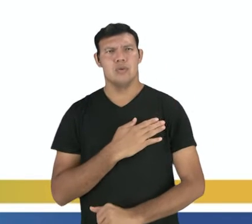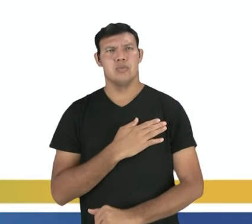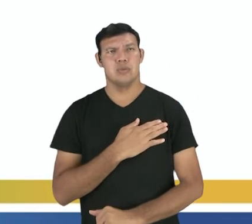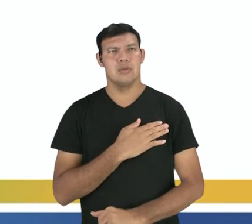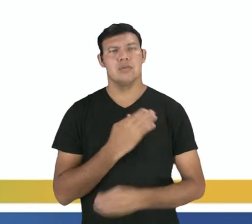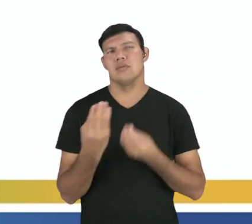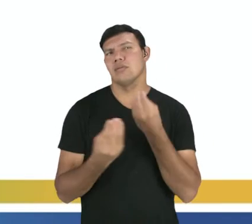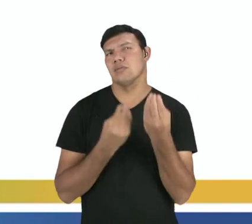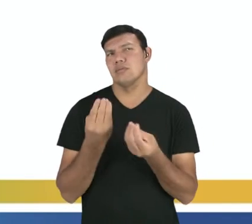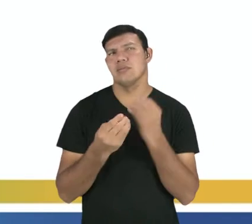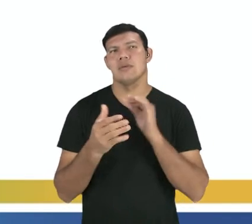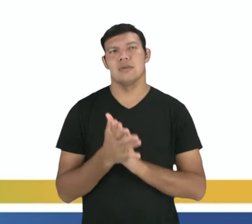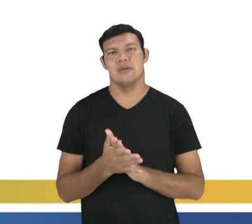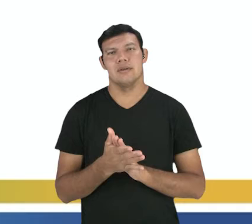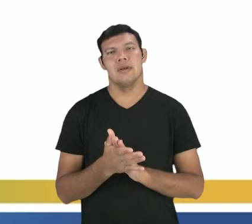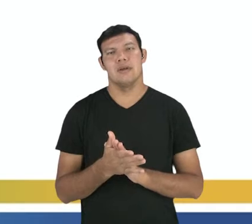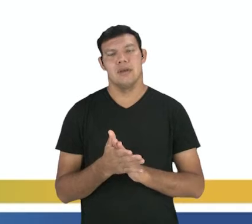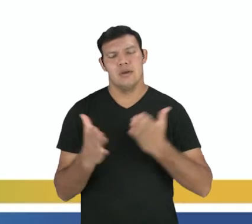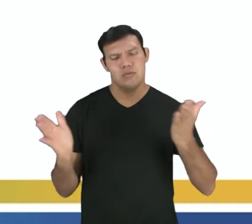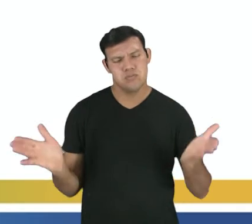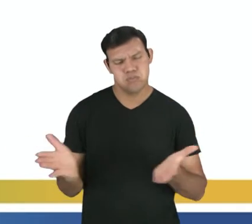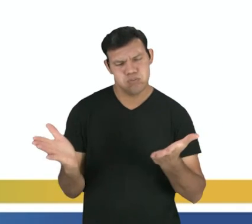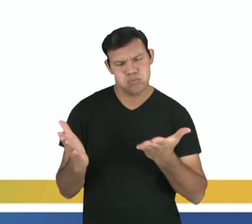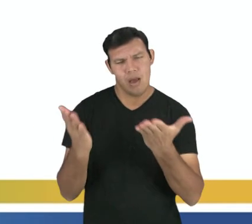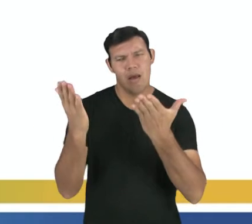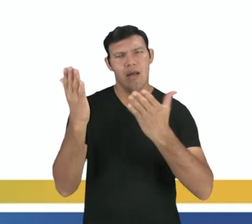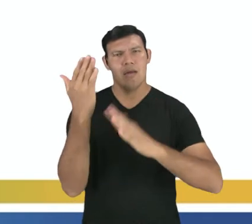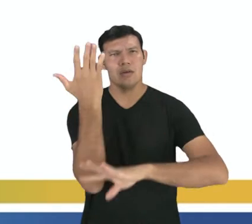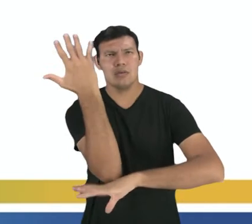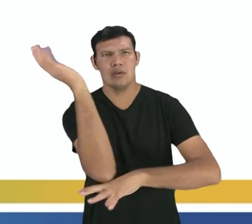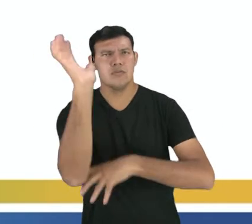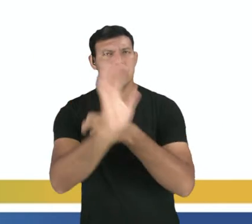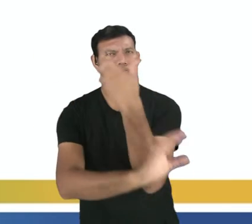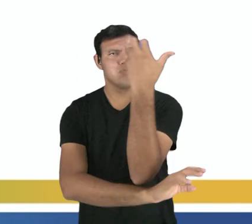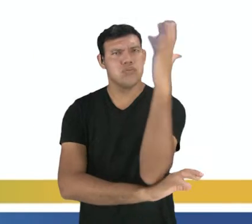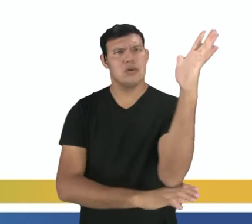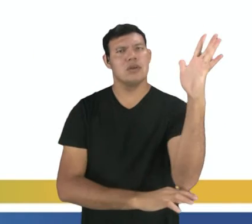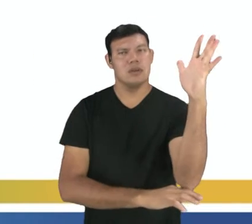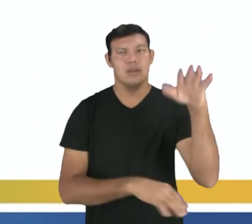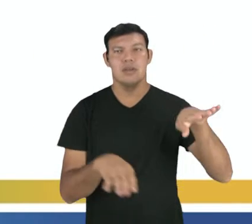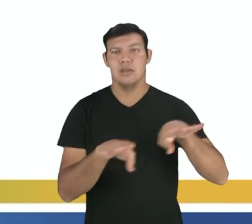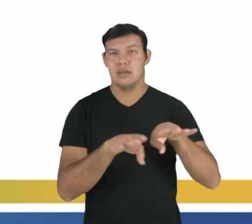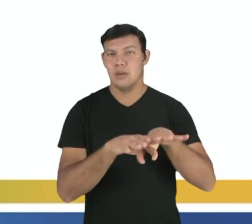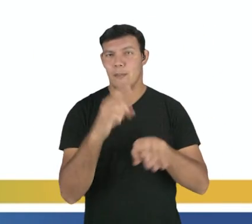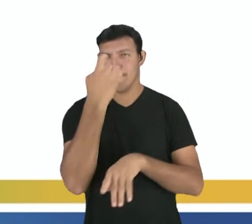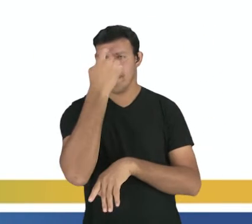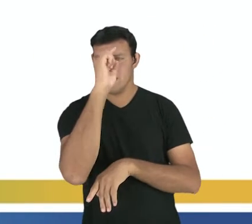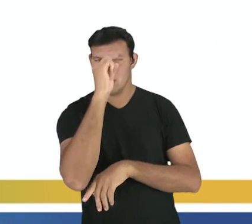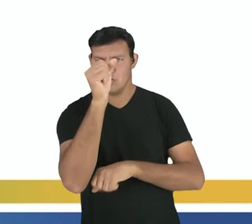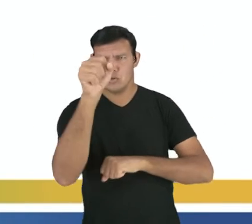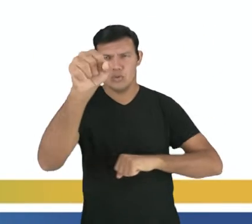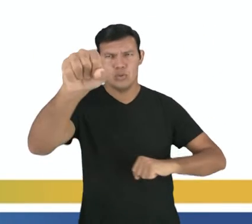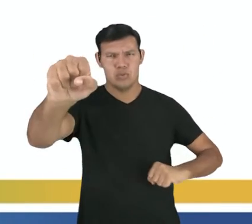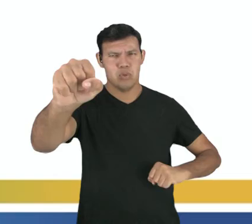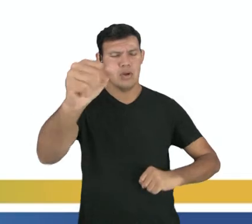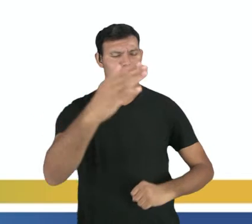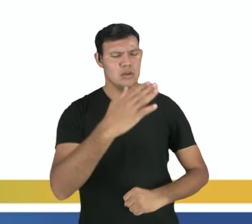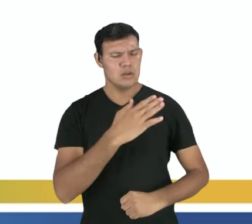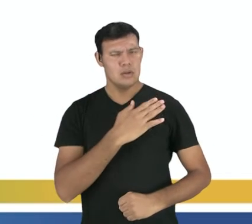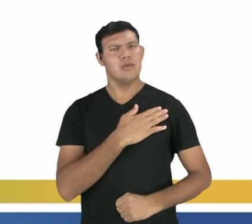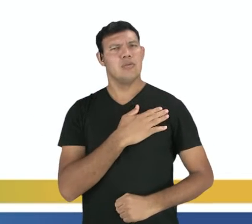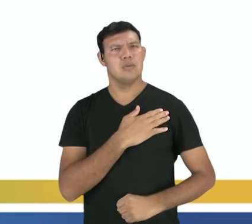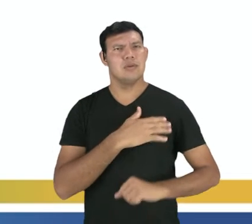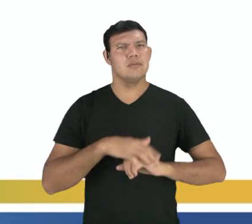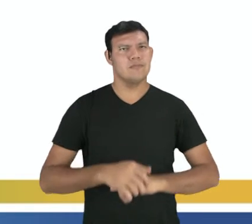meio de quê? Da exaltação da natureza, criação de um herói nacional. Na Europa,